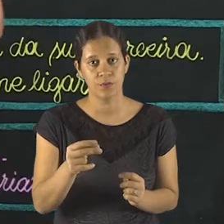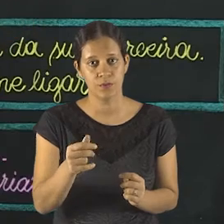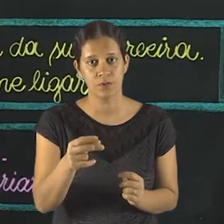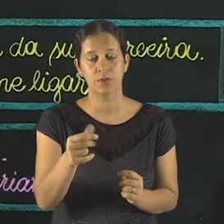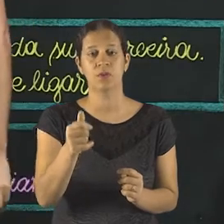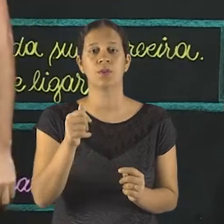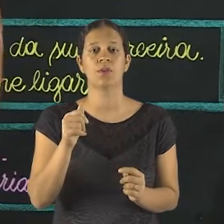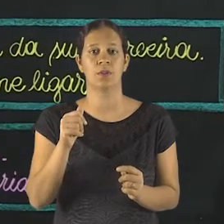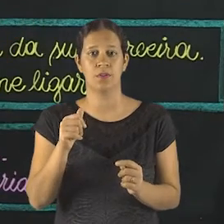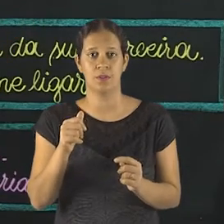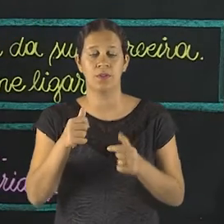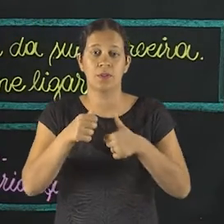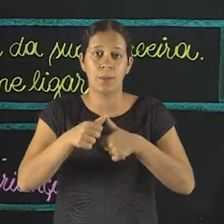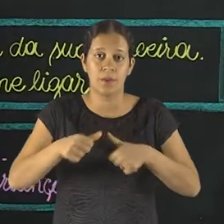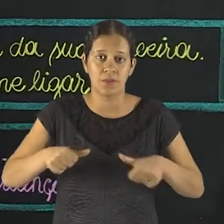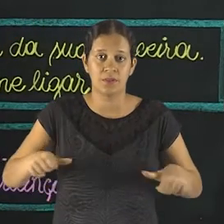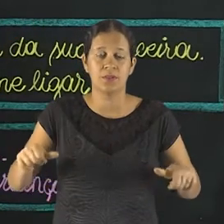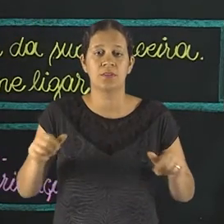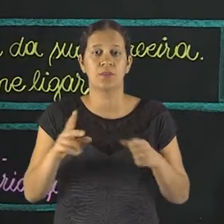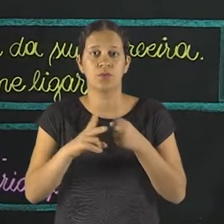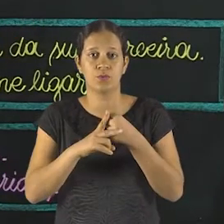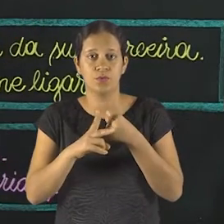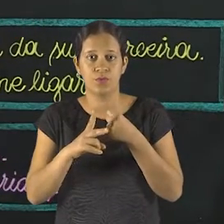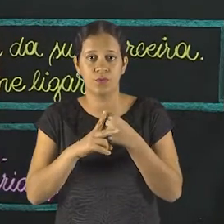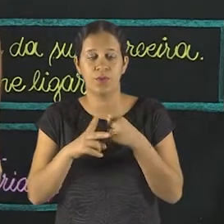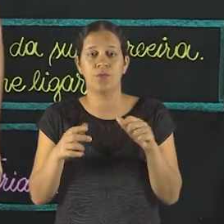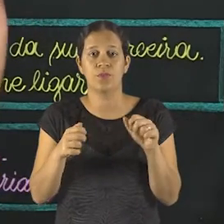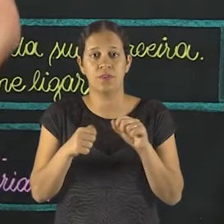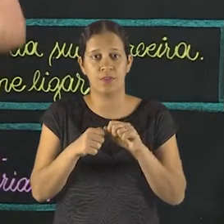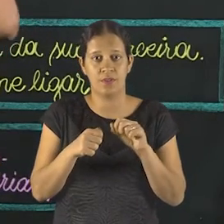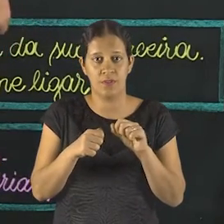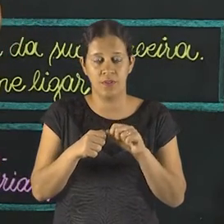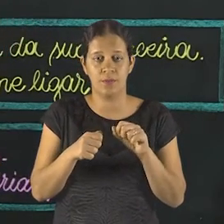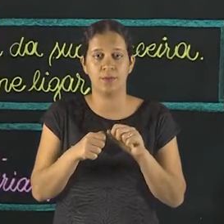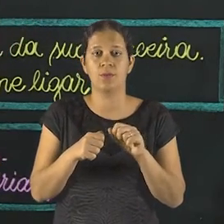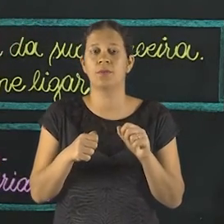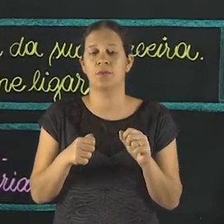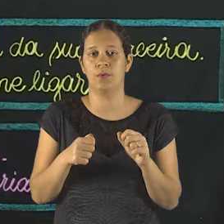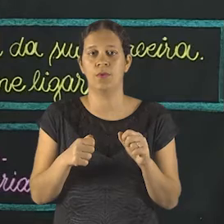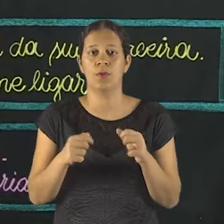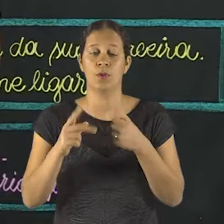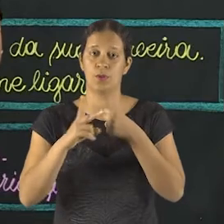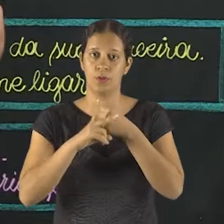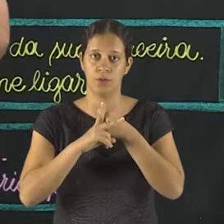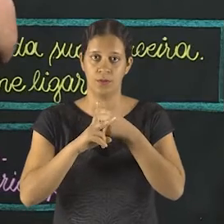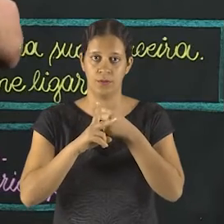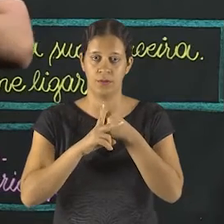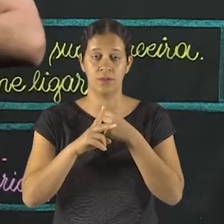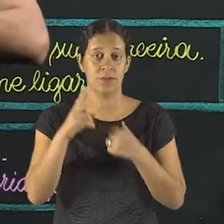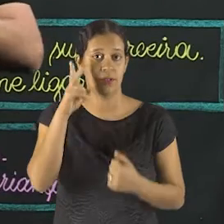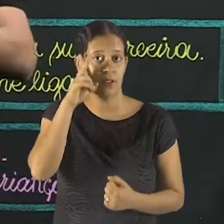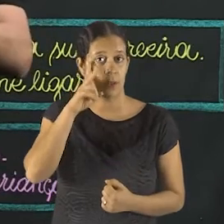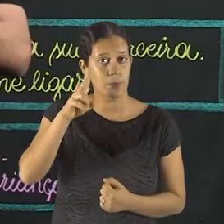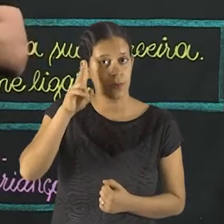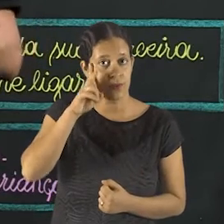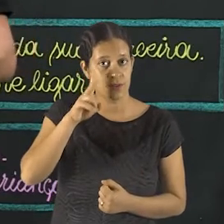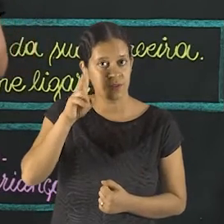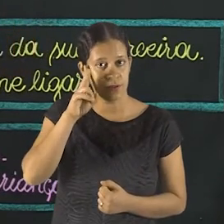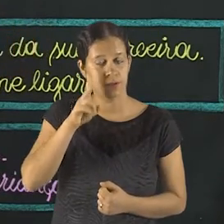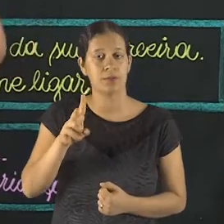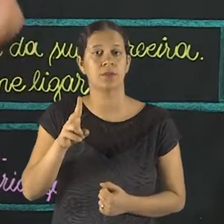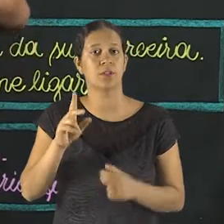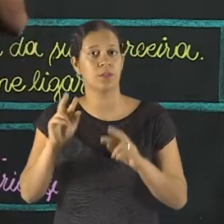infinitivo, por conta da presença do verbo fazer em sua forma não conjugada em algum modo verbal. Então, lembra sempre